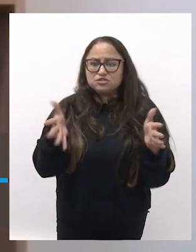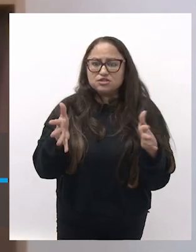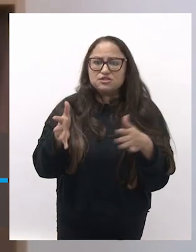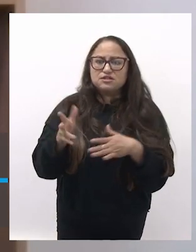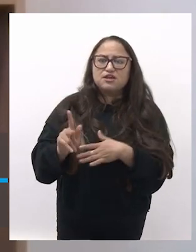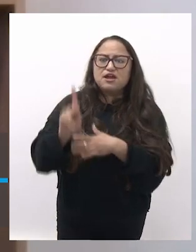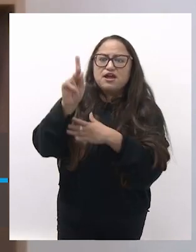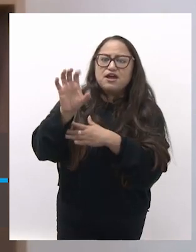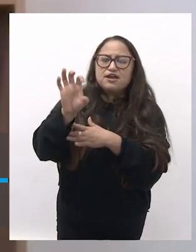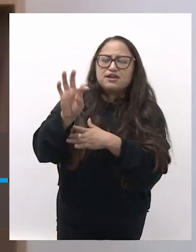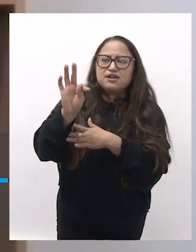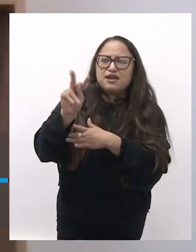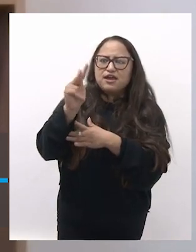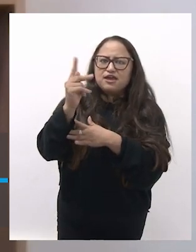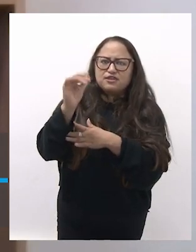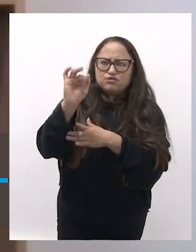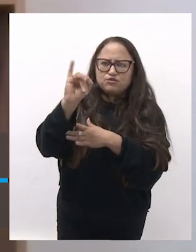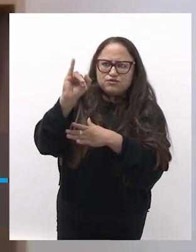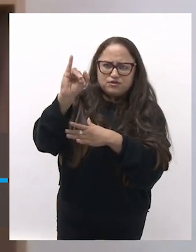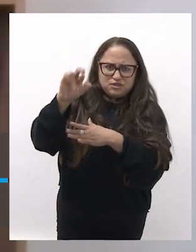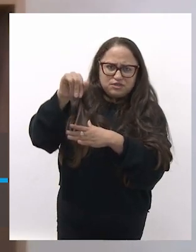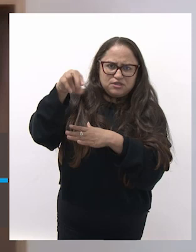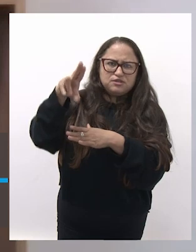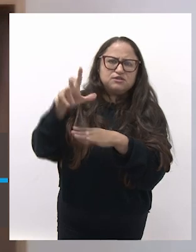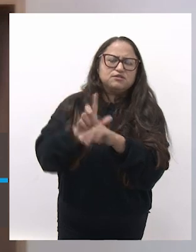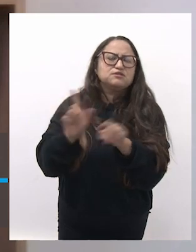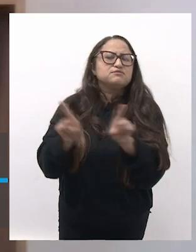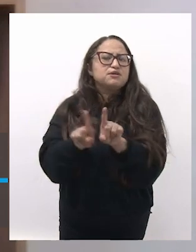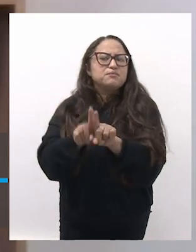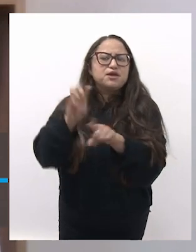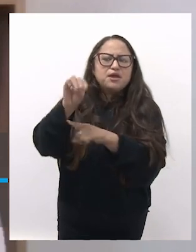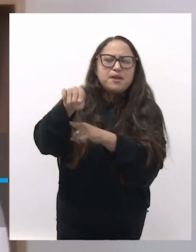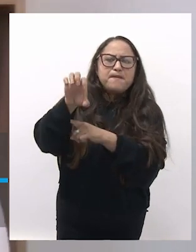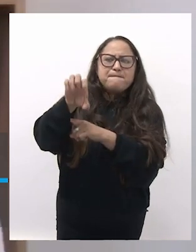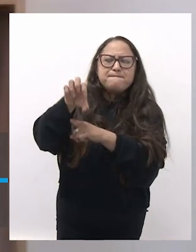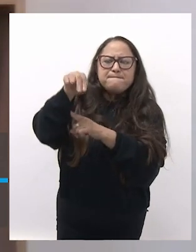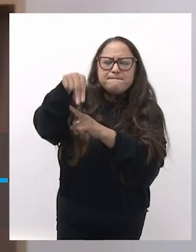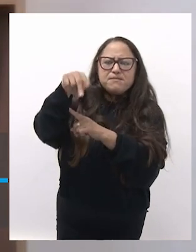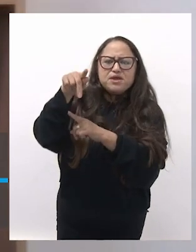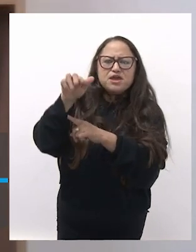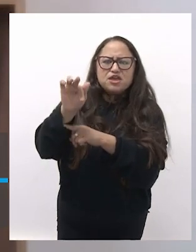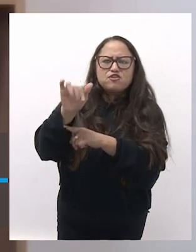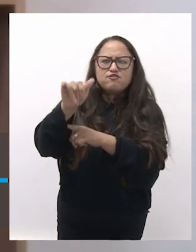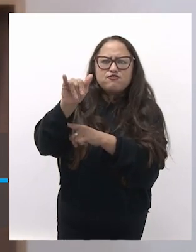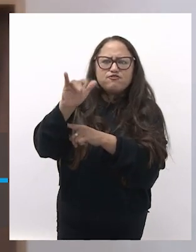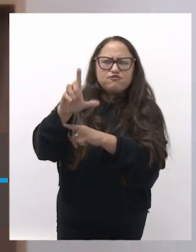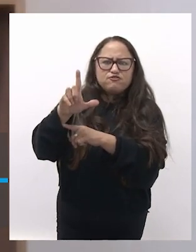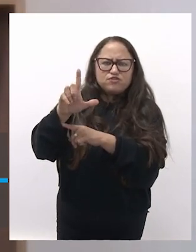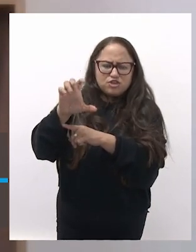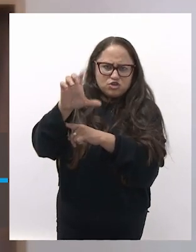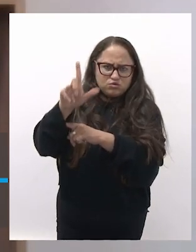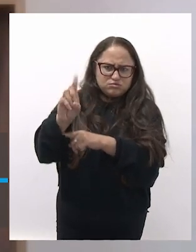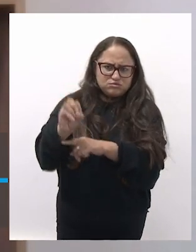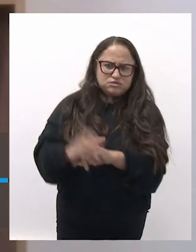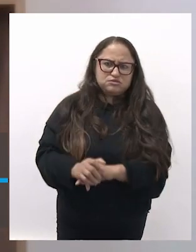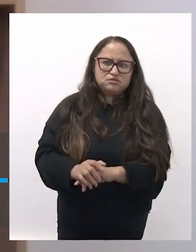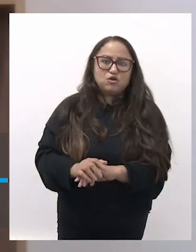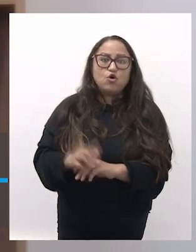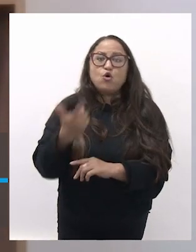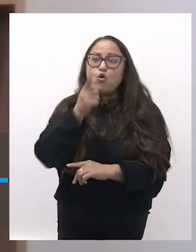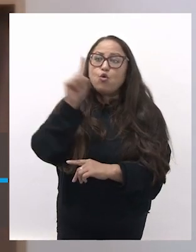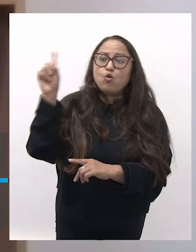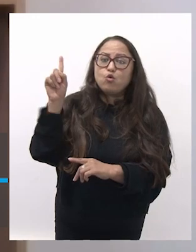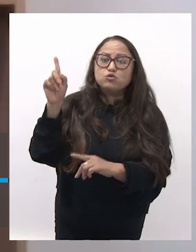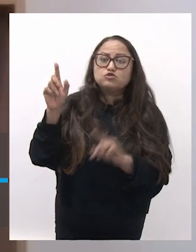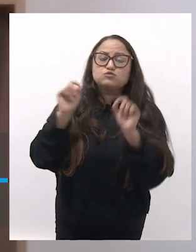Catherine Mansfield, tem tanta coisa boa, né? É complexo, né? O último livro que eu li para o Café Literário foi